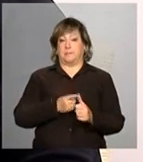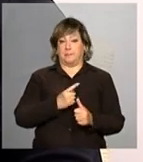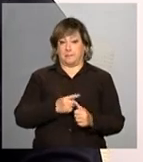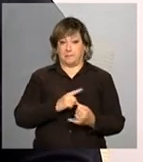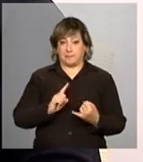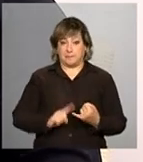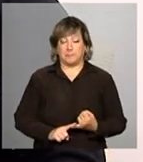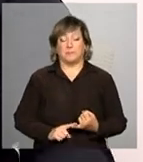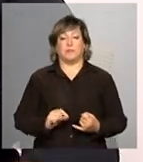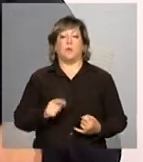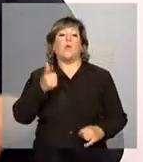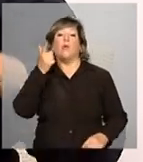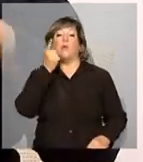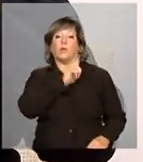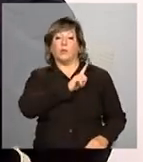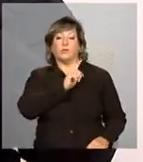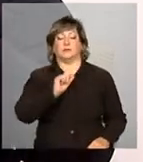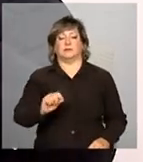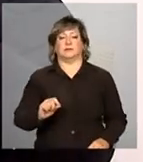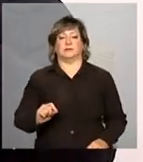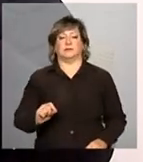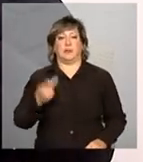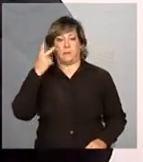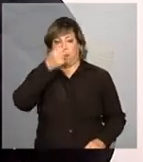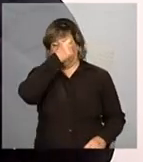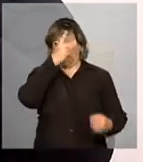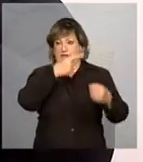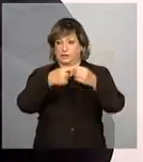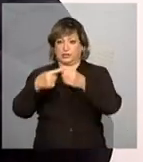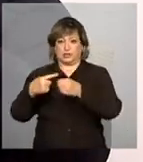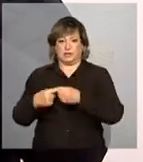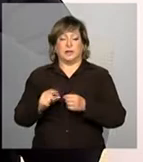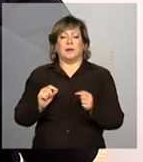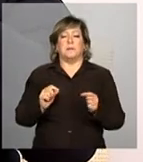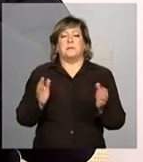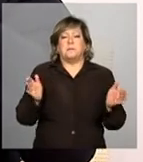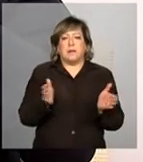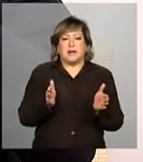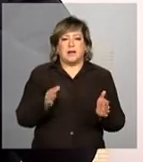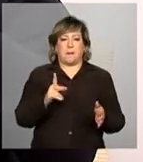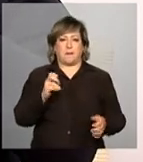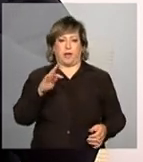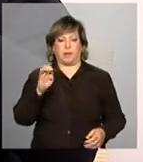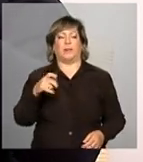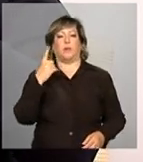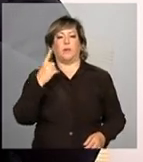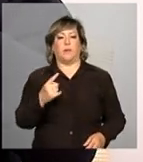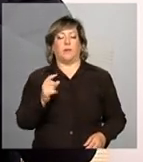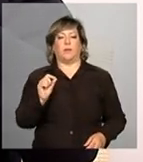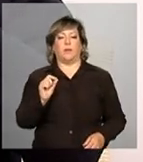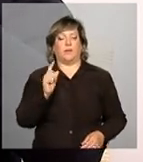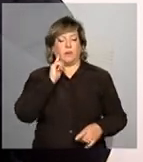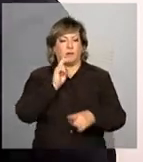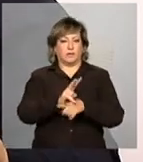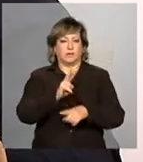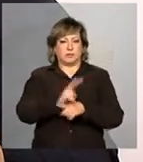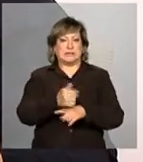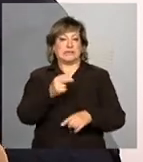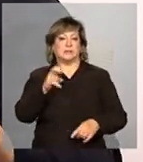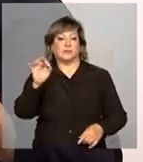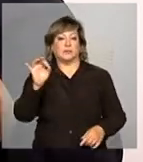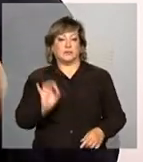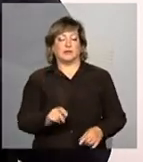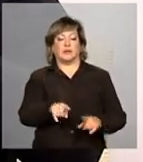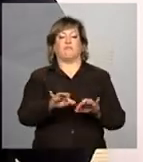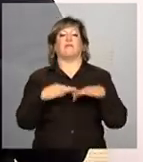gente atingir para os municípios de pequeno porte um patamar de taxa de acompanhamento familiar de quinze por